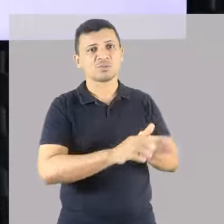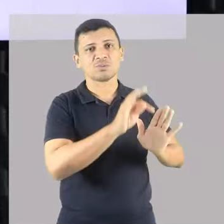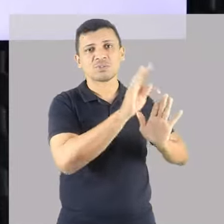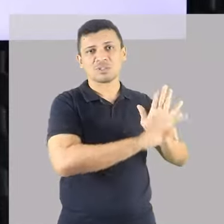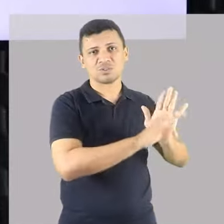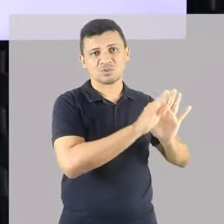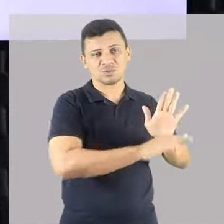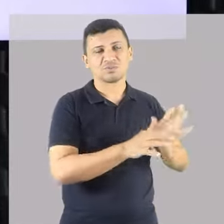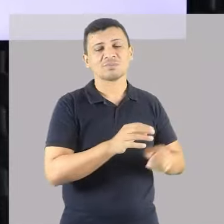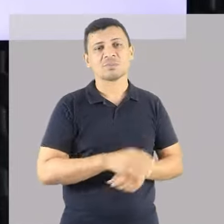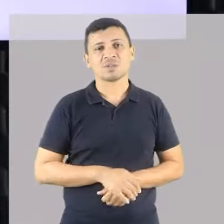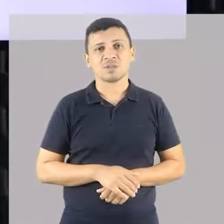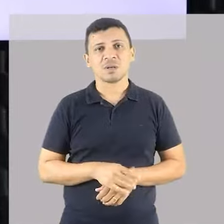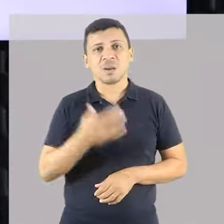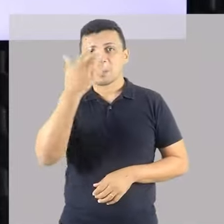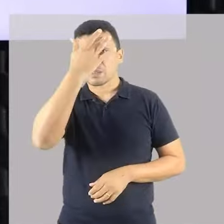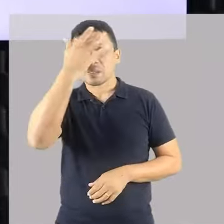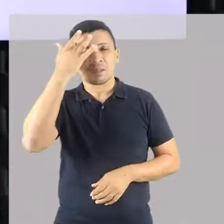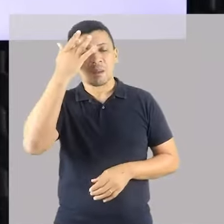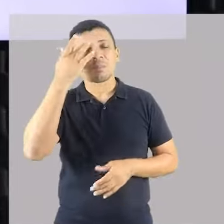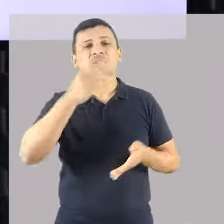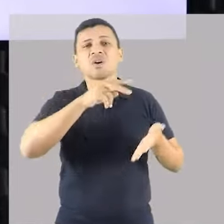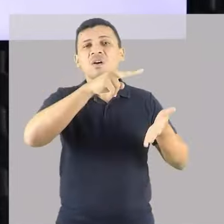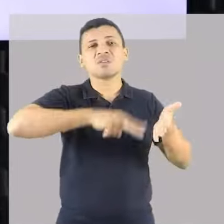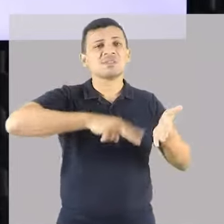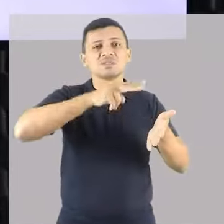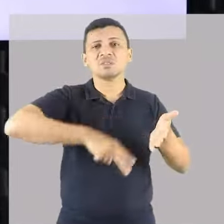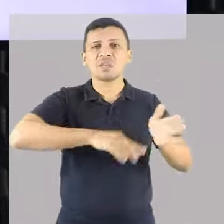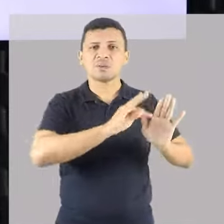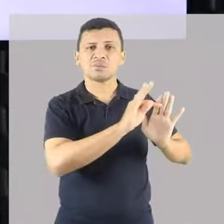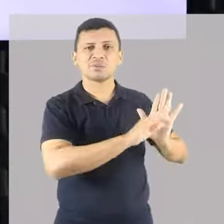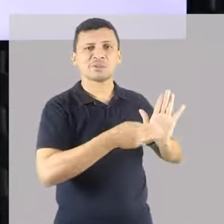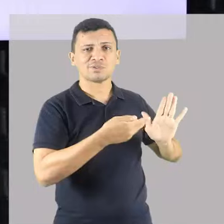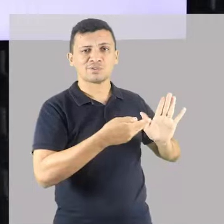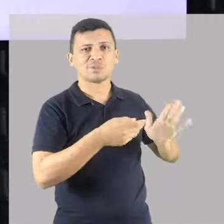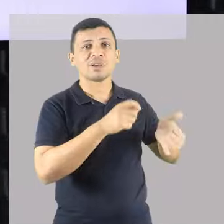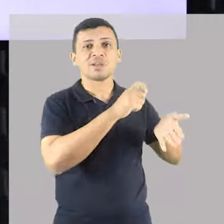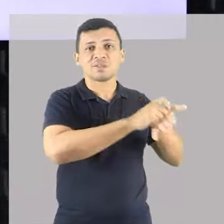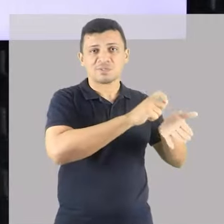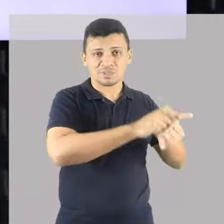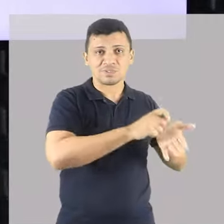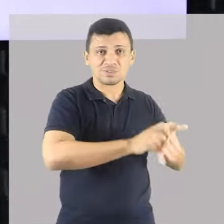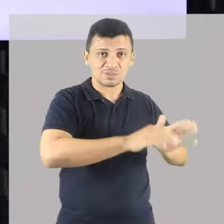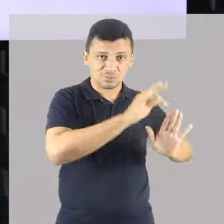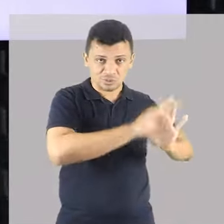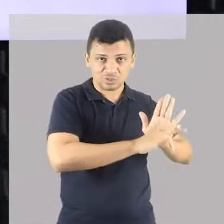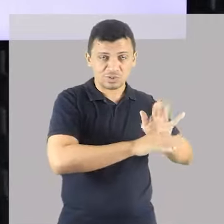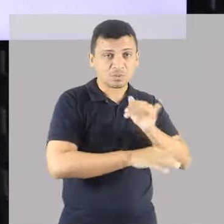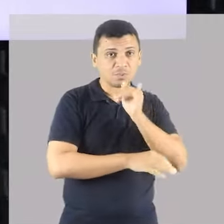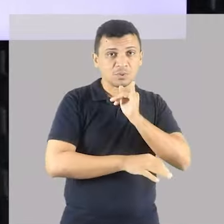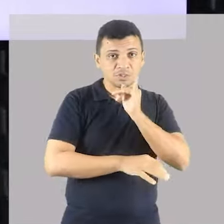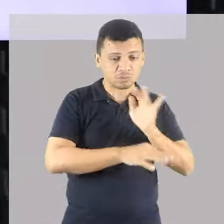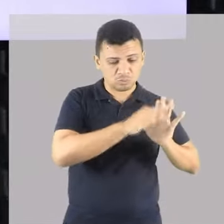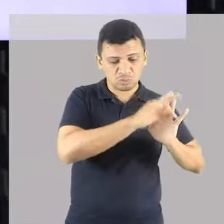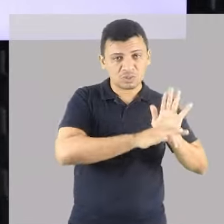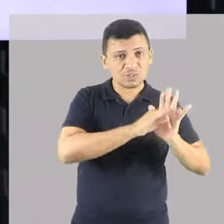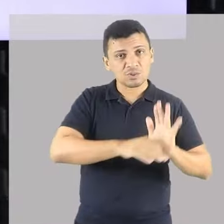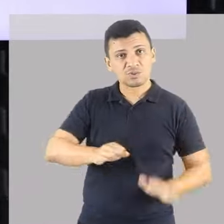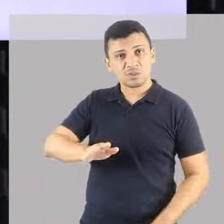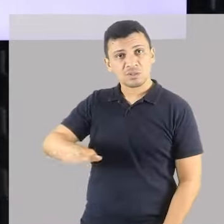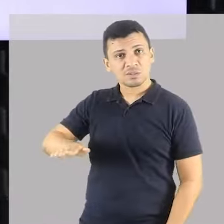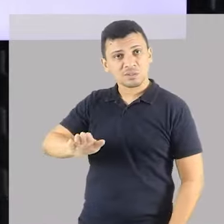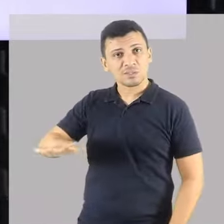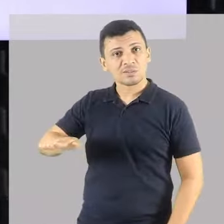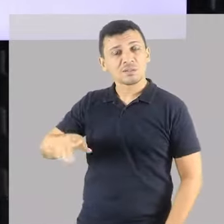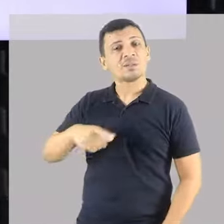que fim ele está quem é o público que vai eh ler aquele texto você vai redigir um texto por exemplo para criança você tem